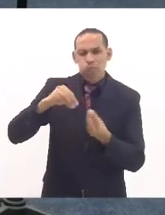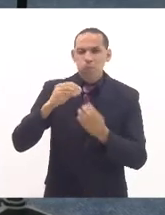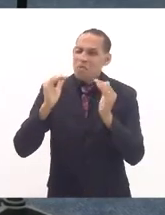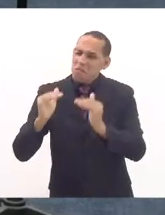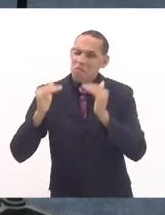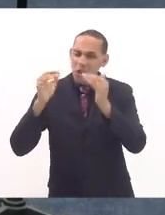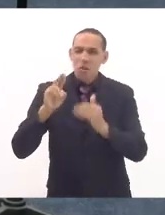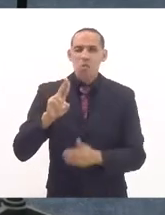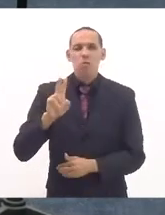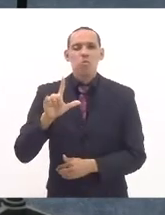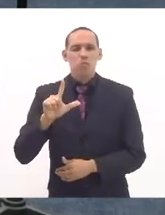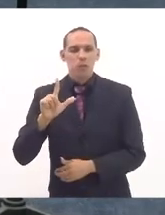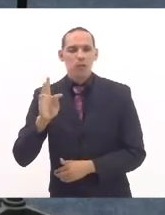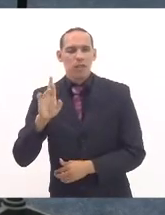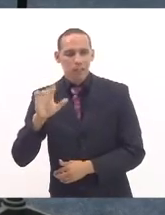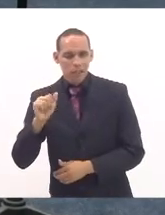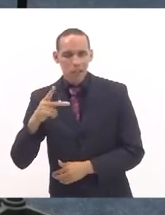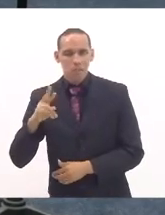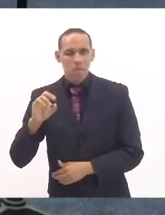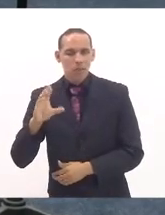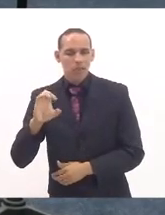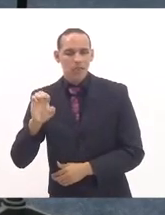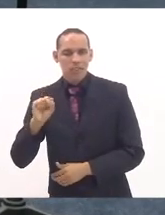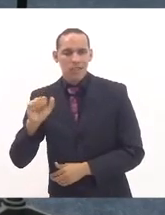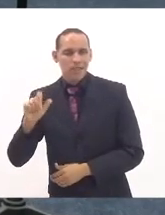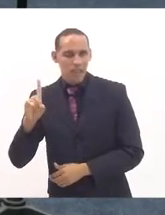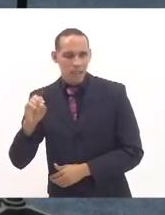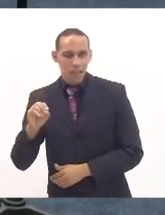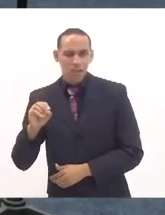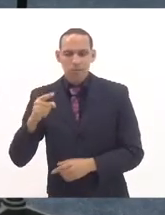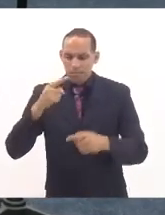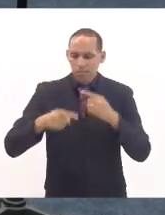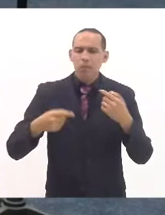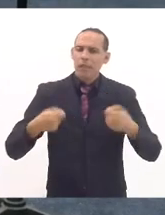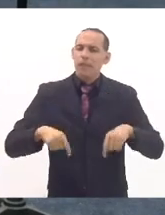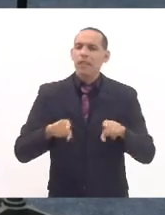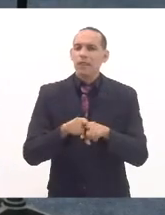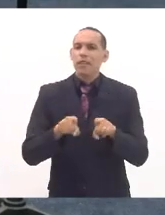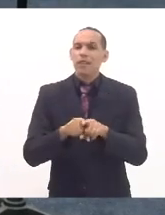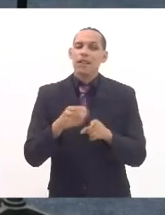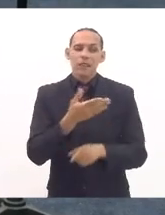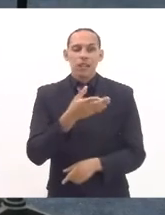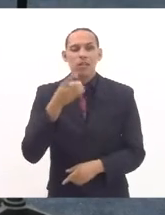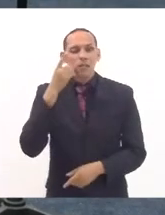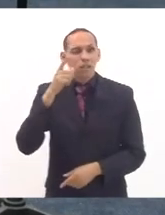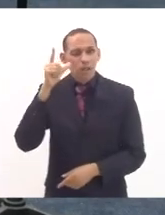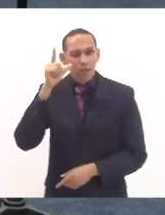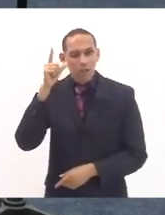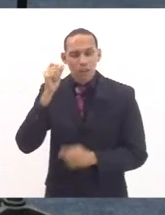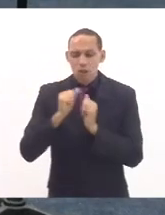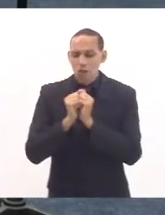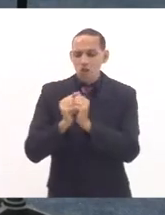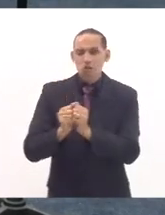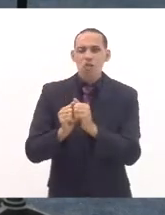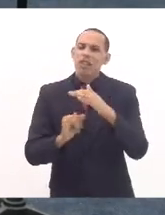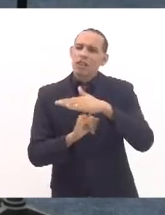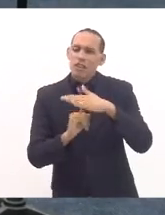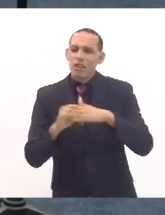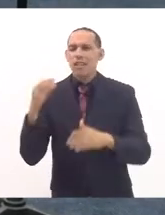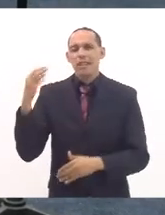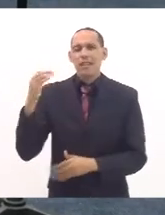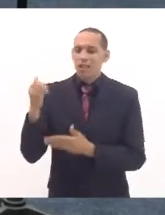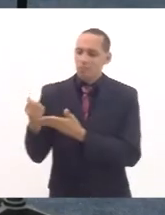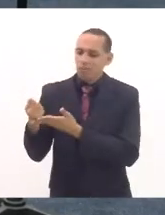importante que se restrinja. Então, o que a deputada Lucinha faz é, com base, inclusive no trabalho de várias instituições científicas, é